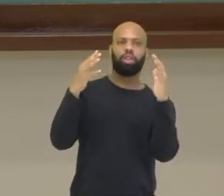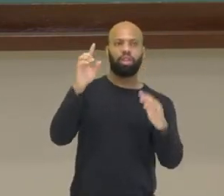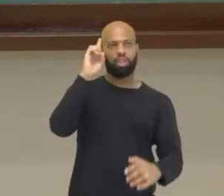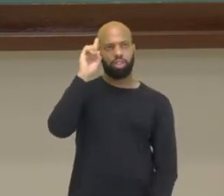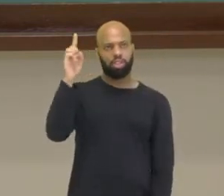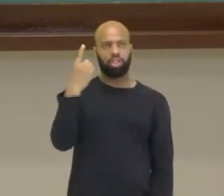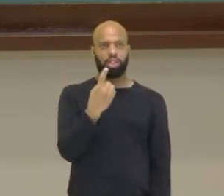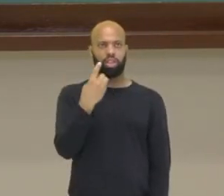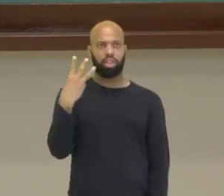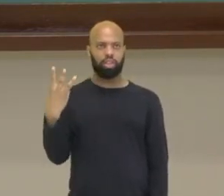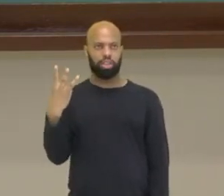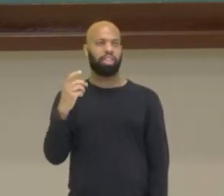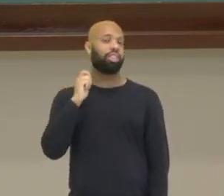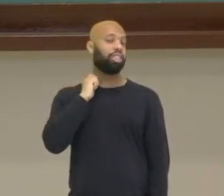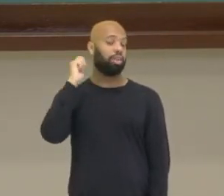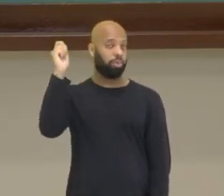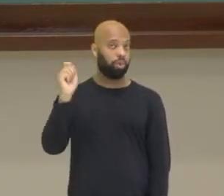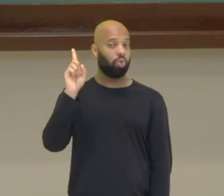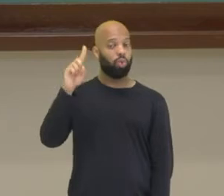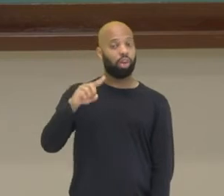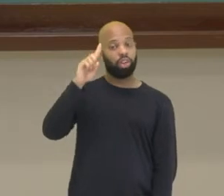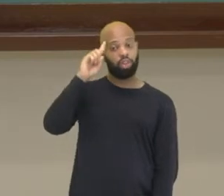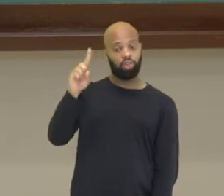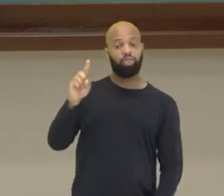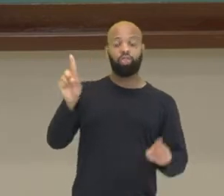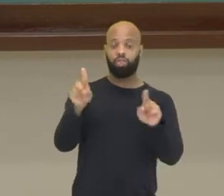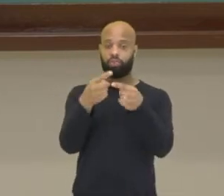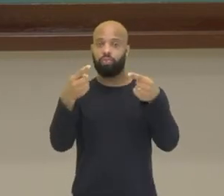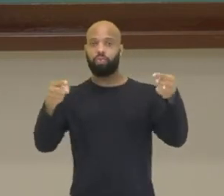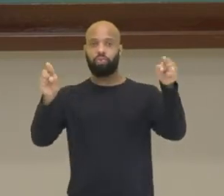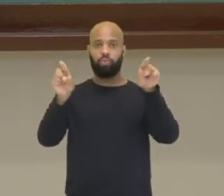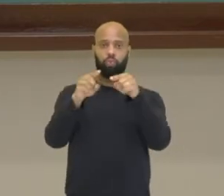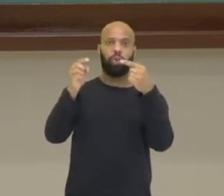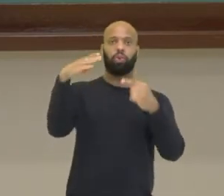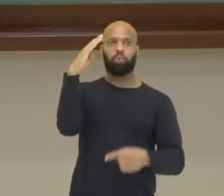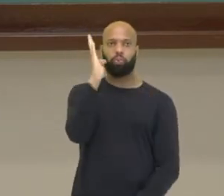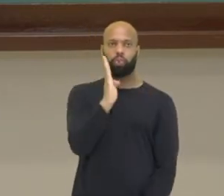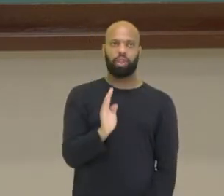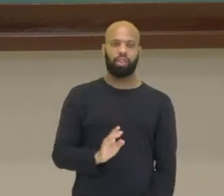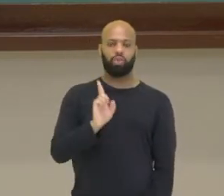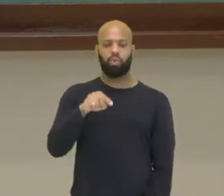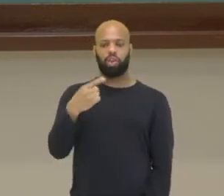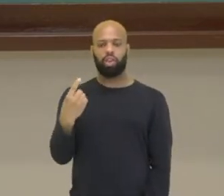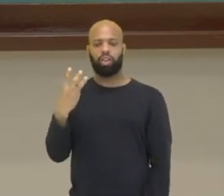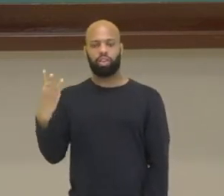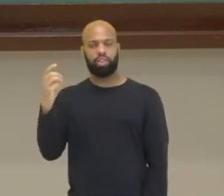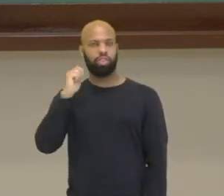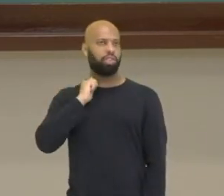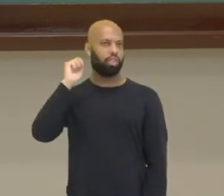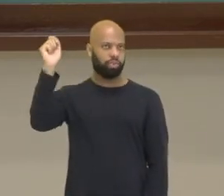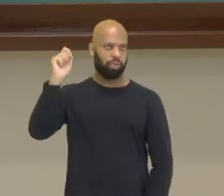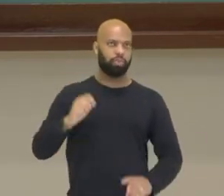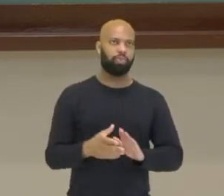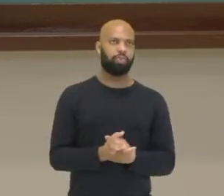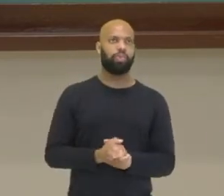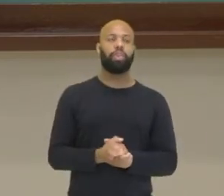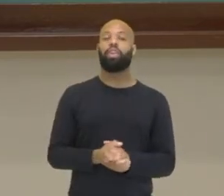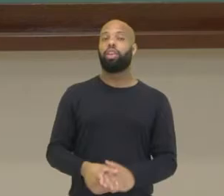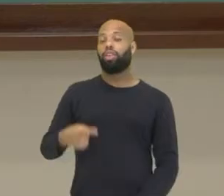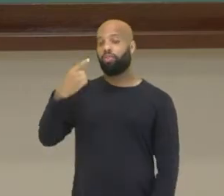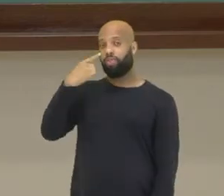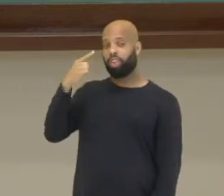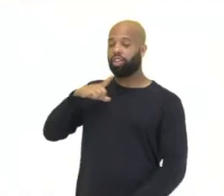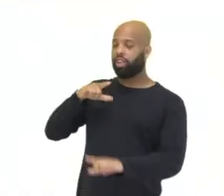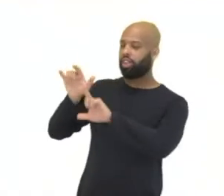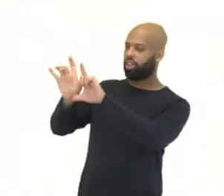de abril, dia do hino nacional, dia 13 de abril, para a gente recordar aí um pouquinho, né? Aqui eu deixo